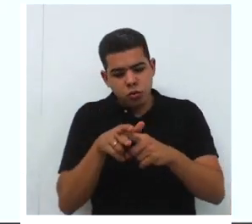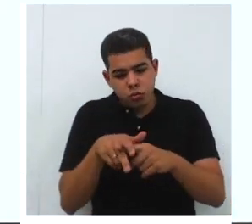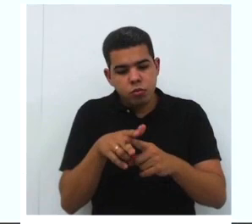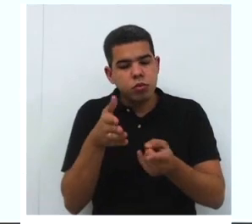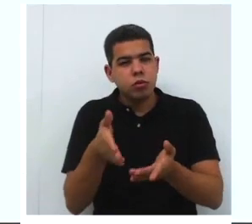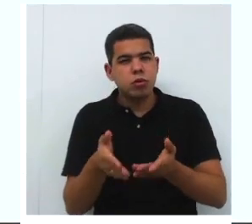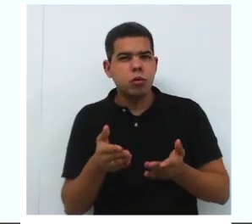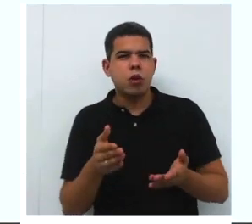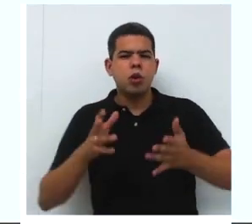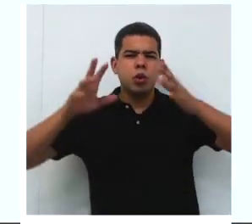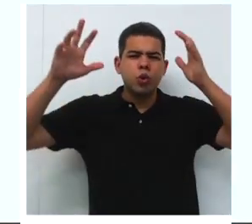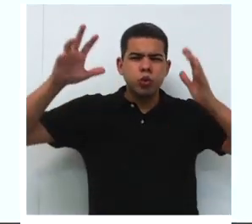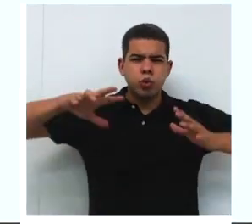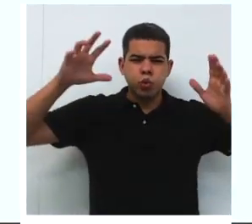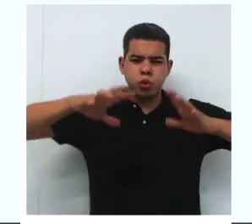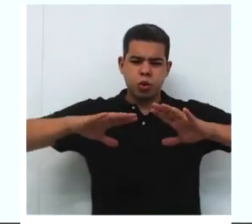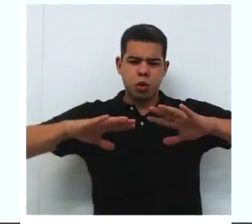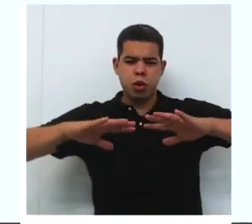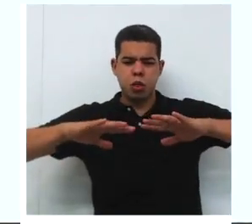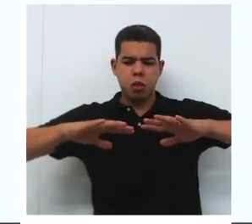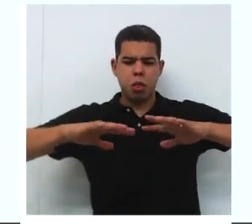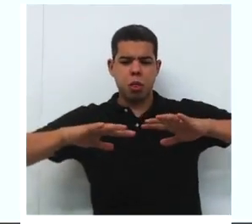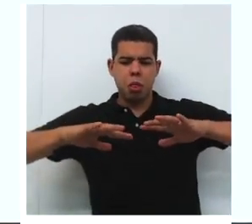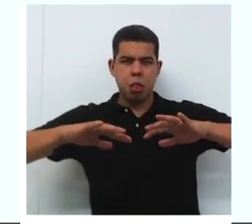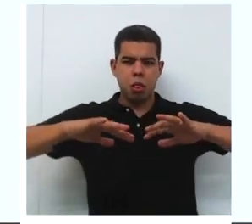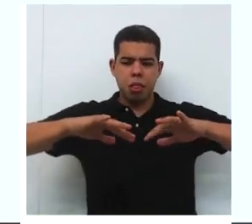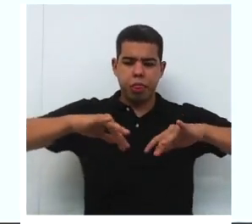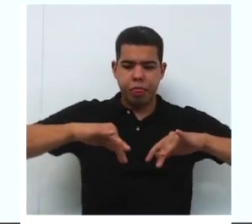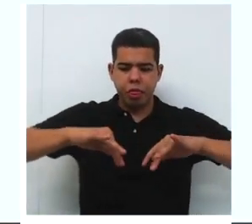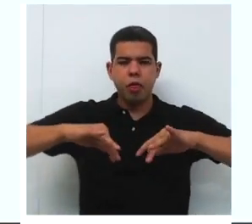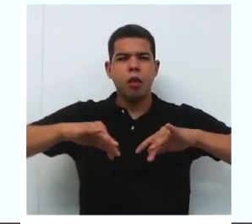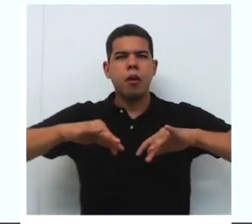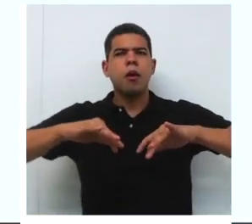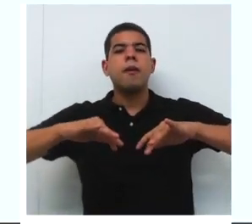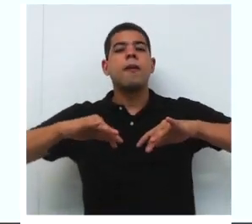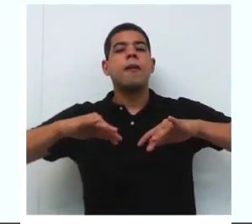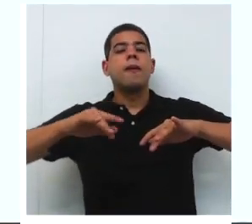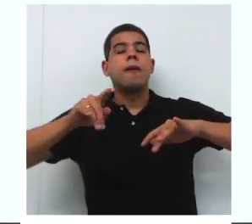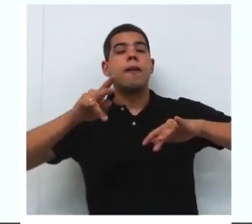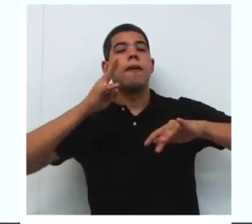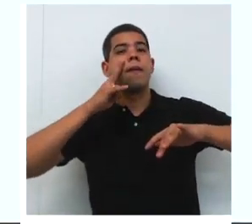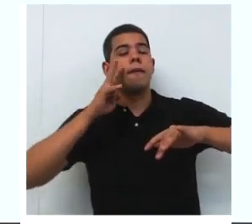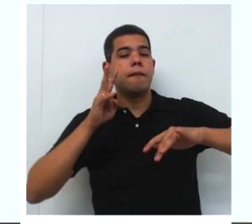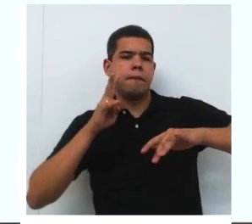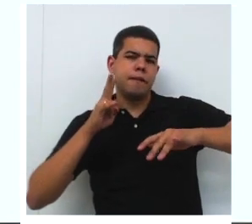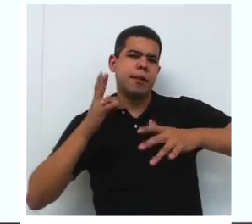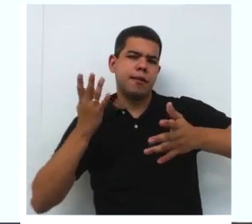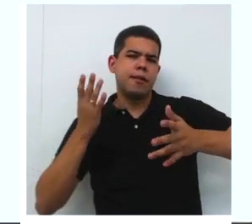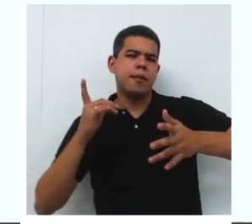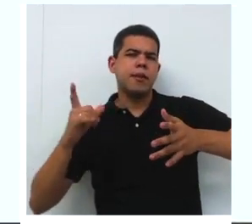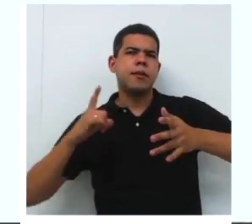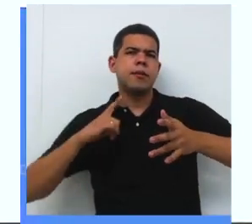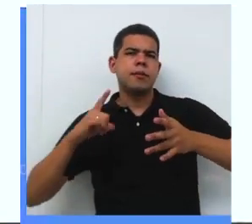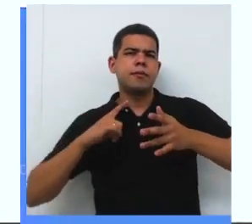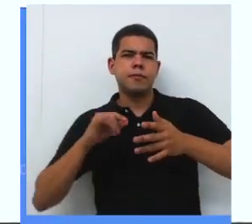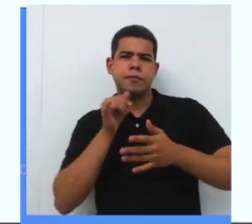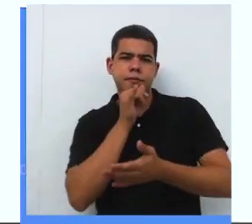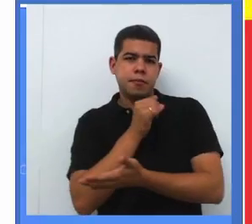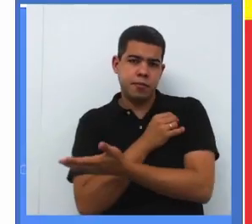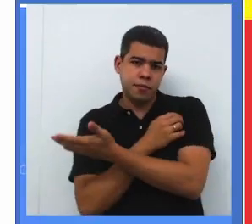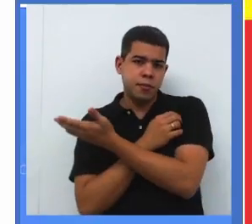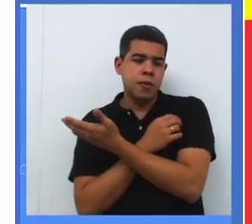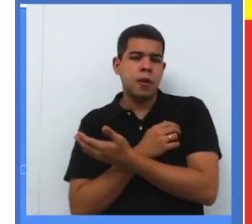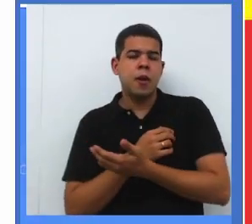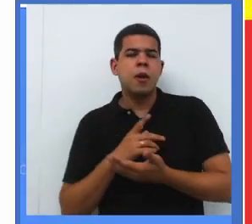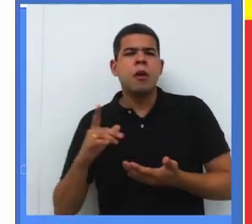qualquer evento, chuvas torrenciais, etc. Não interessa. Mas você está vendo que, nesse